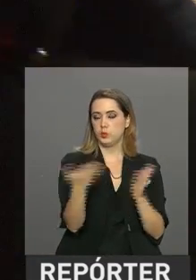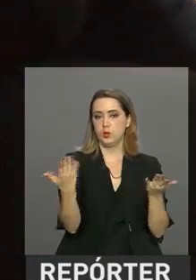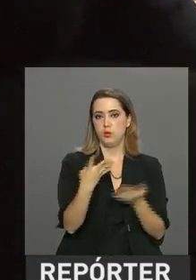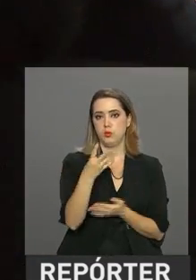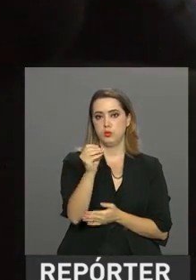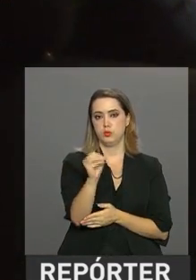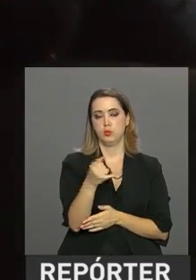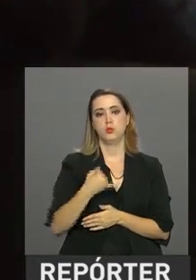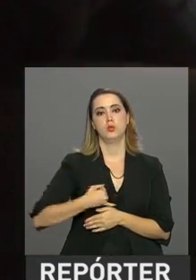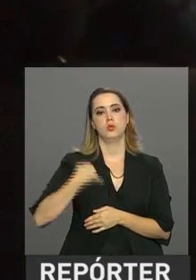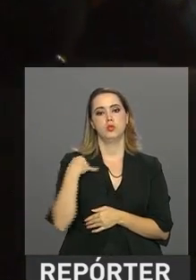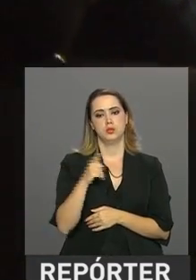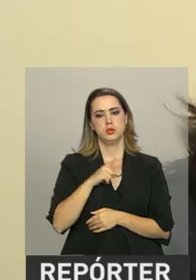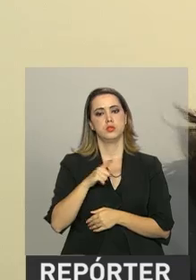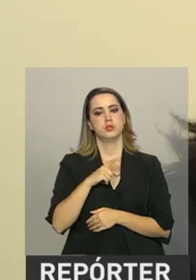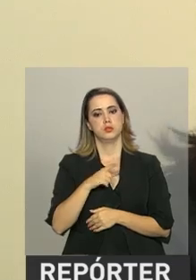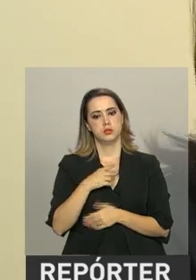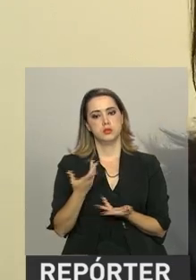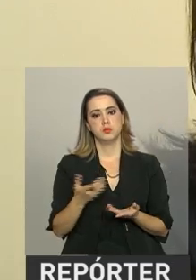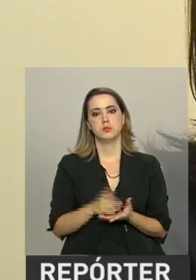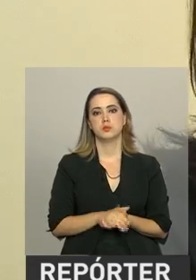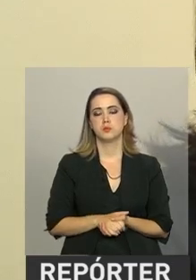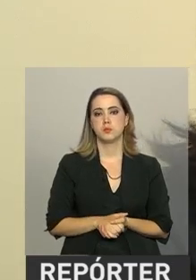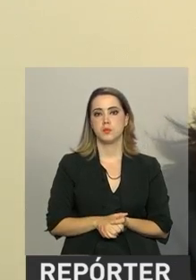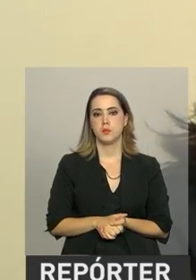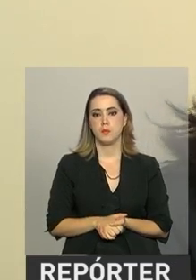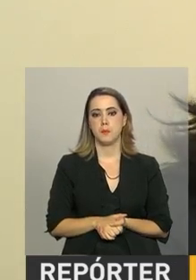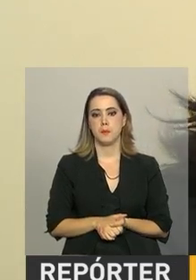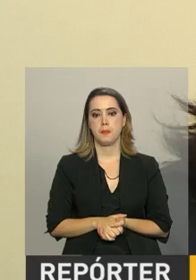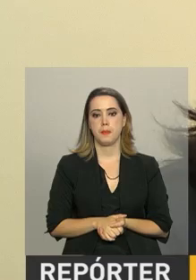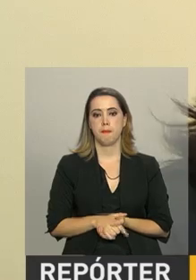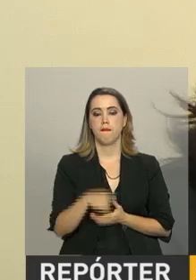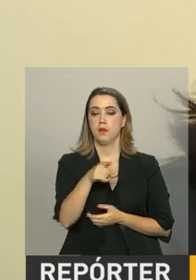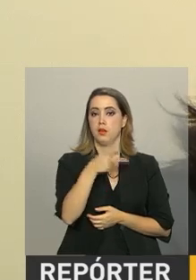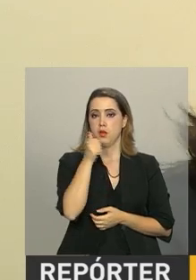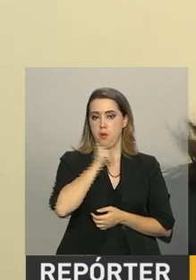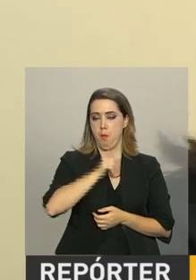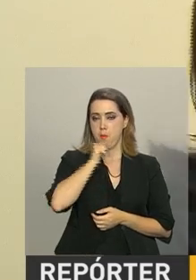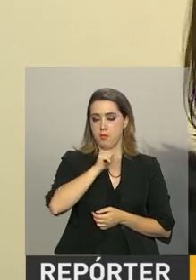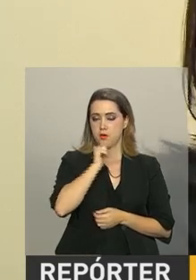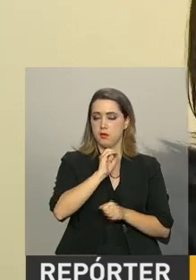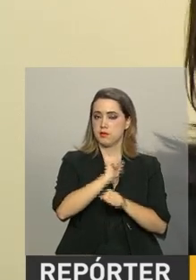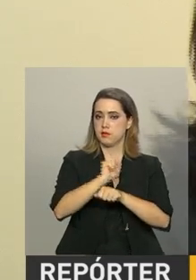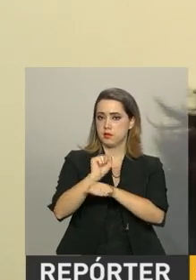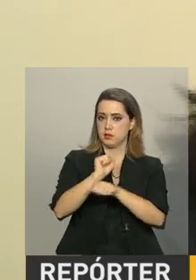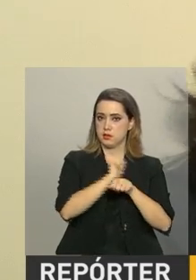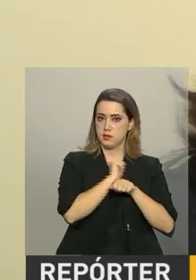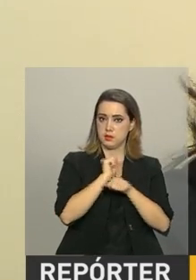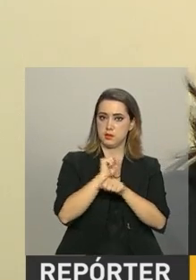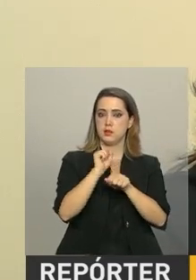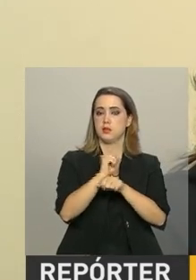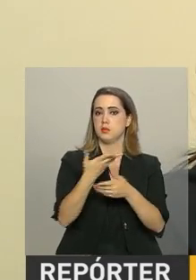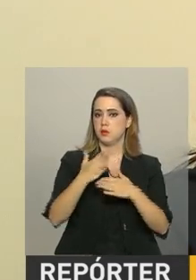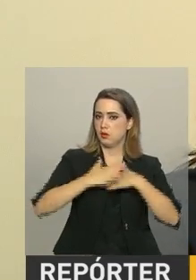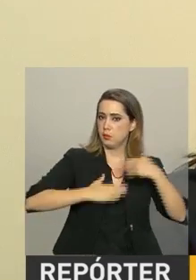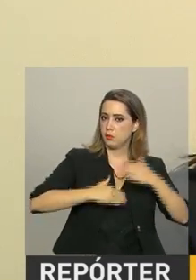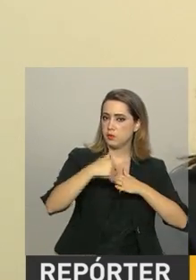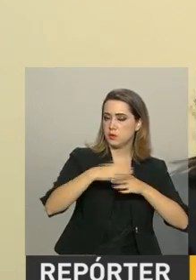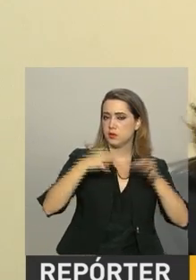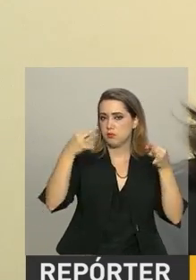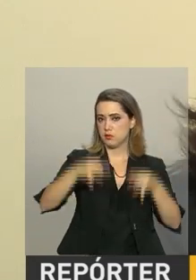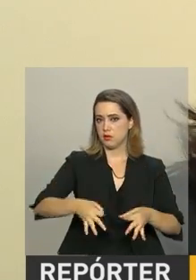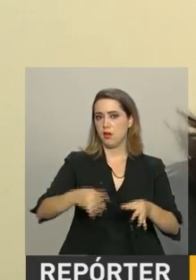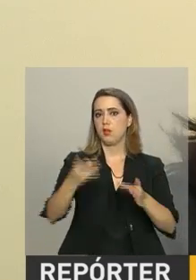disposição para cuidar da criança as mulheres t t aguardado se realizar profissionalmente as mulheres têm Casado Mais tarde